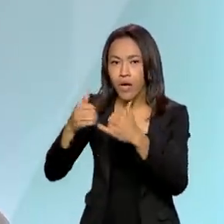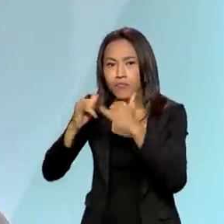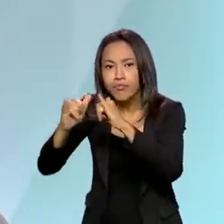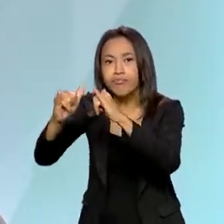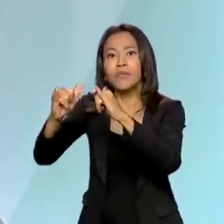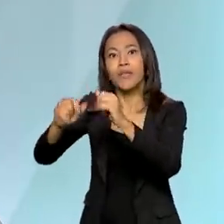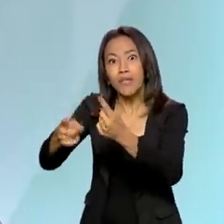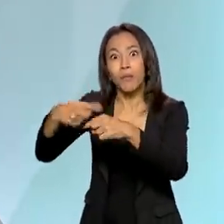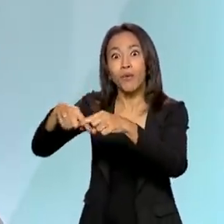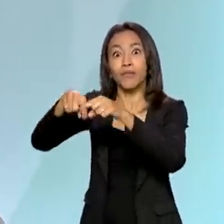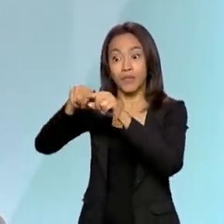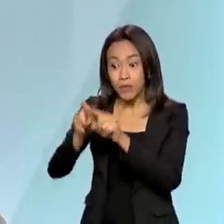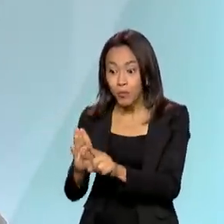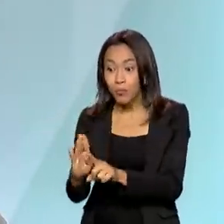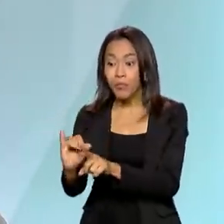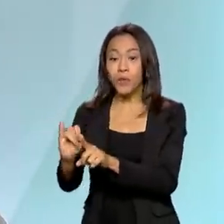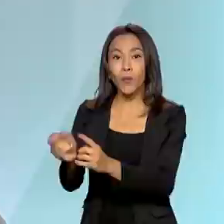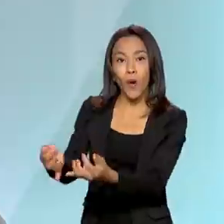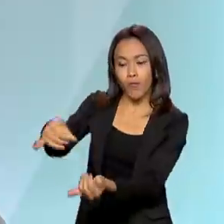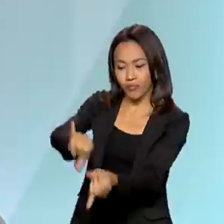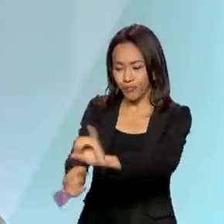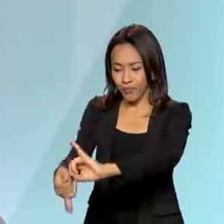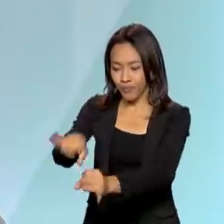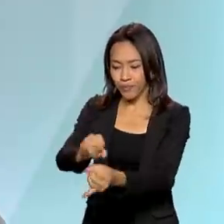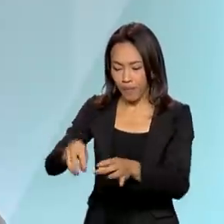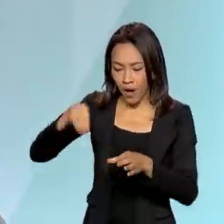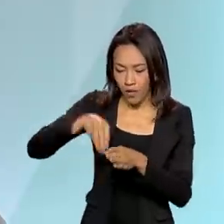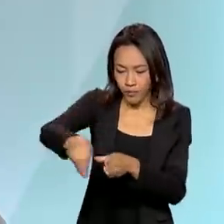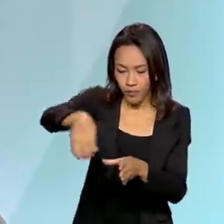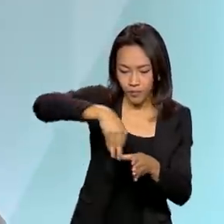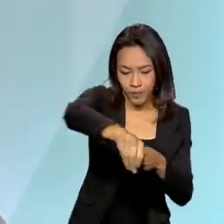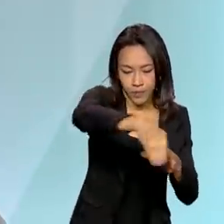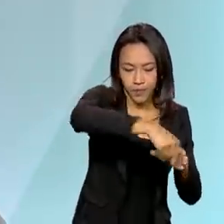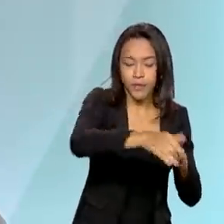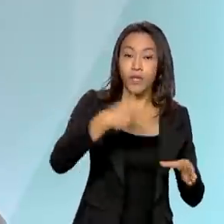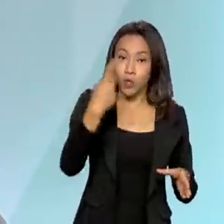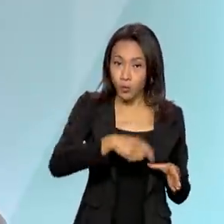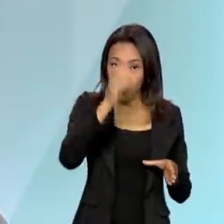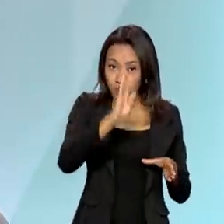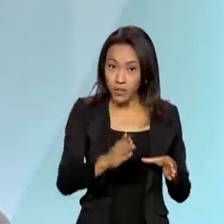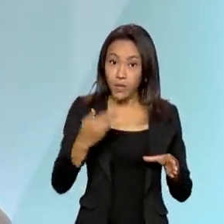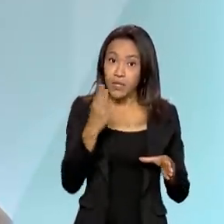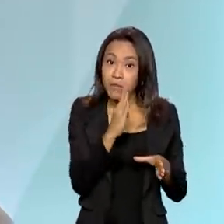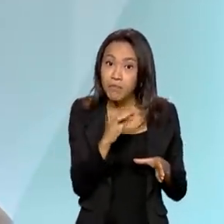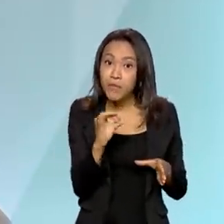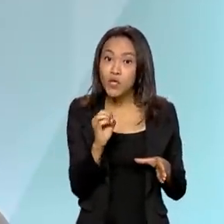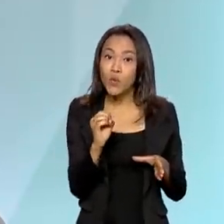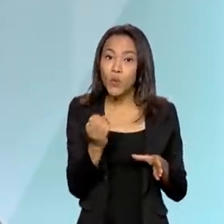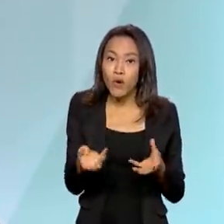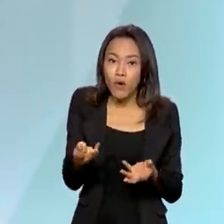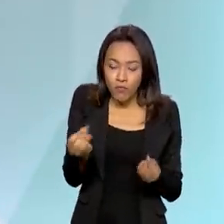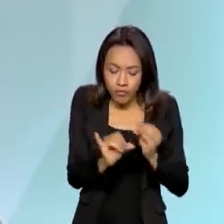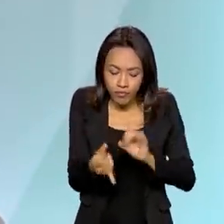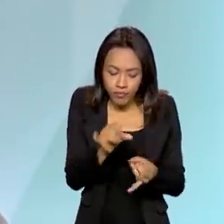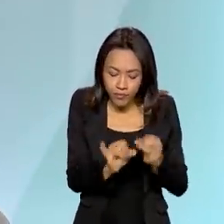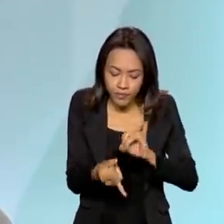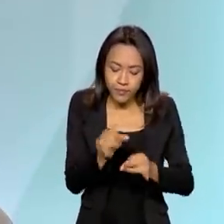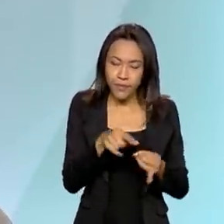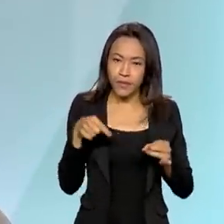biofertilizante. Uma das soluções para o Brasil é o biofertilizante. O biofertilizante é importantíssimo para